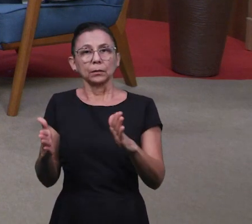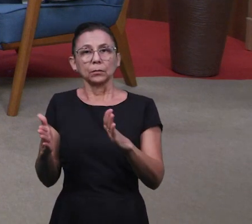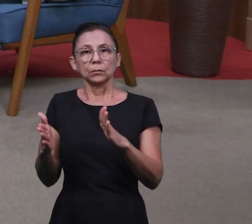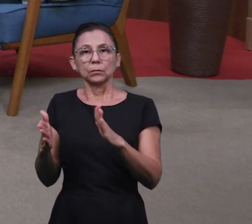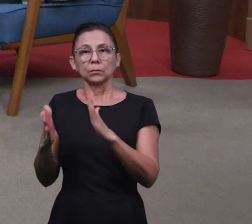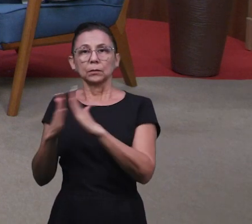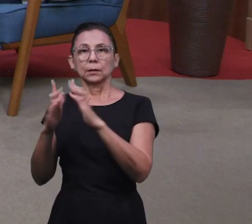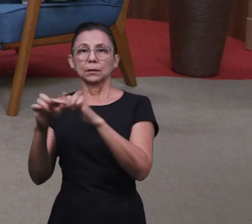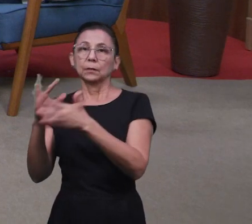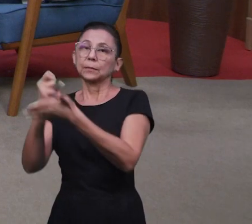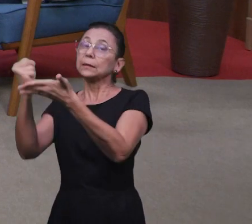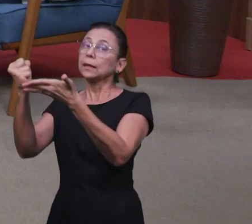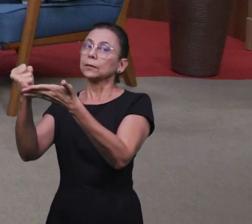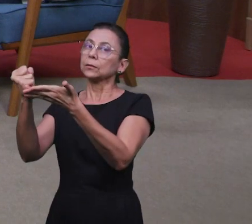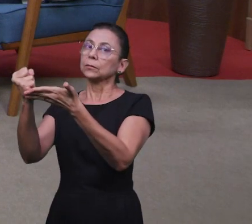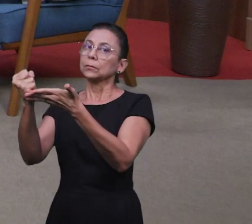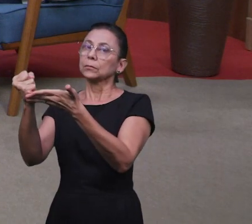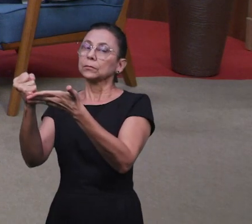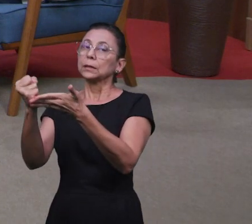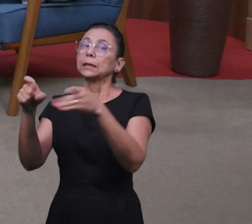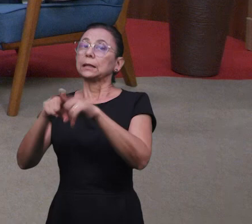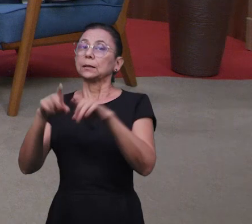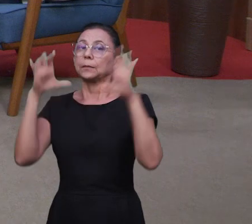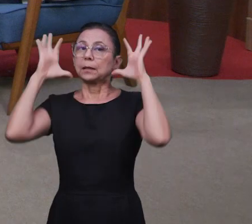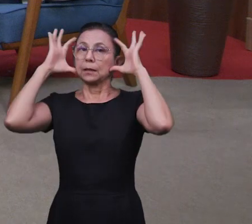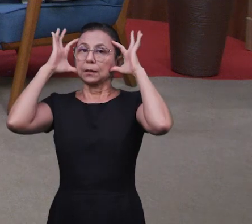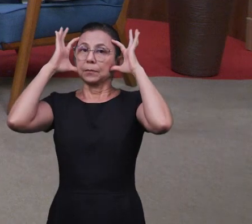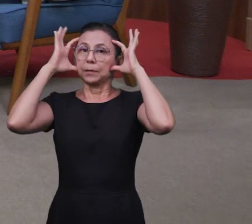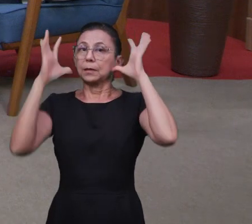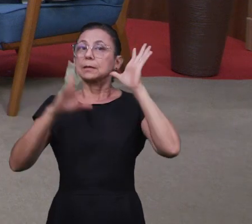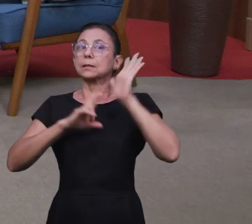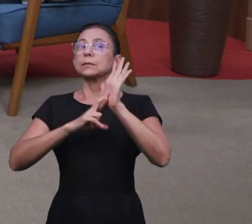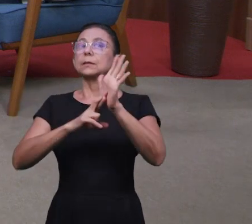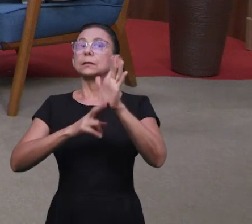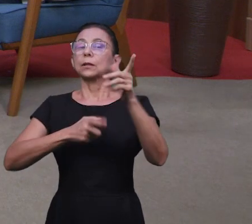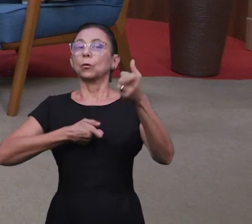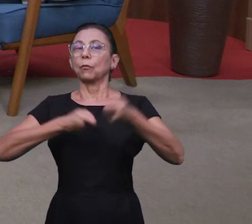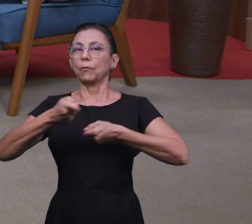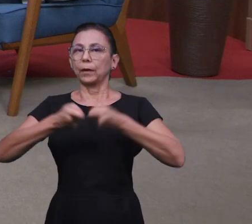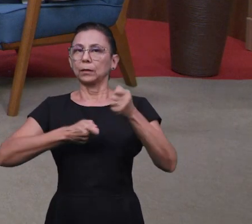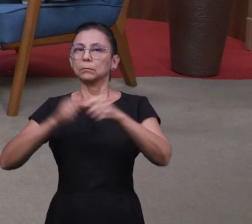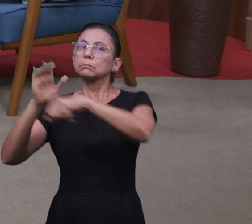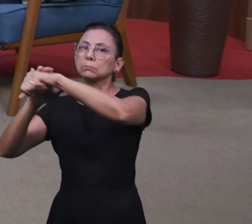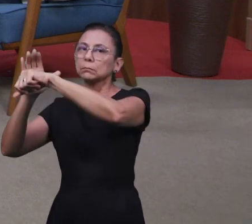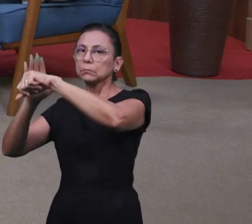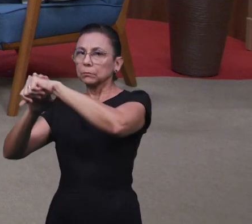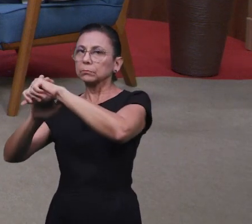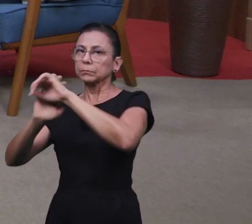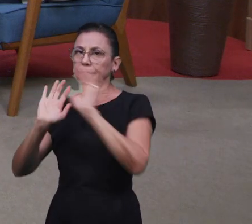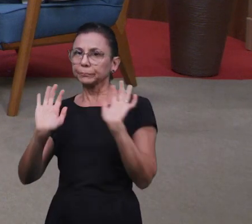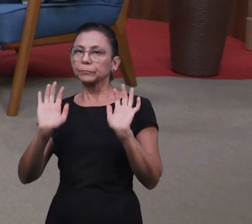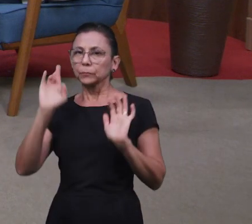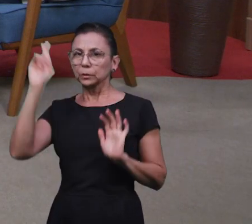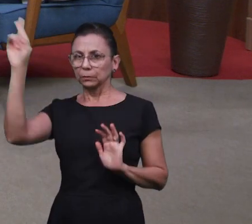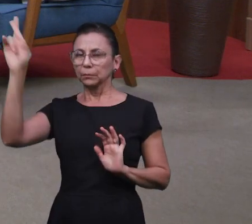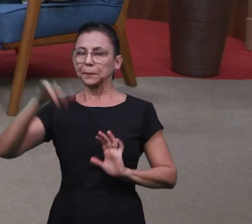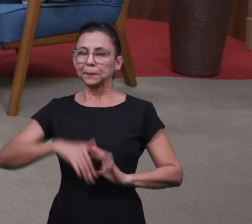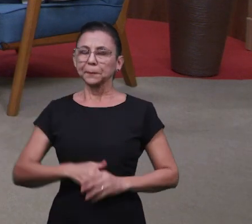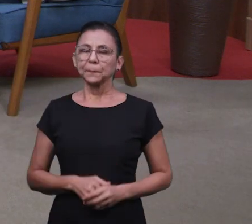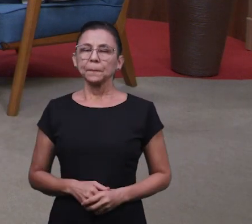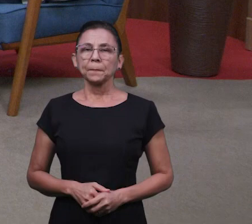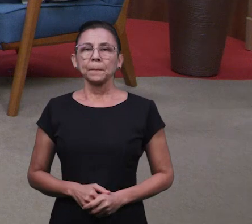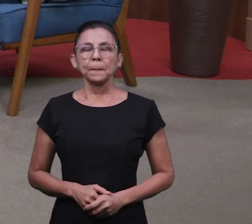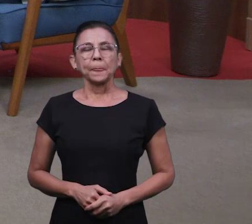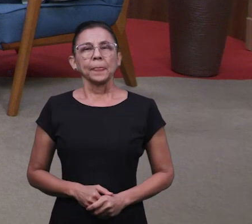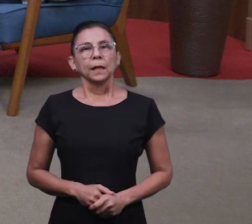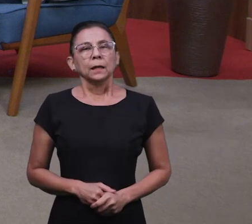Exatamente. Não é? Porque a cabeça fala também do governo. E é isso mesmo. E nós podemos